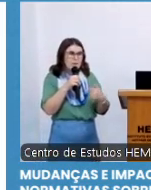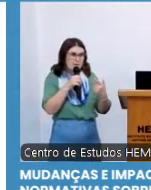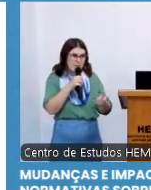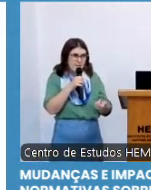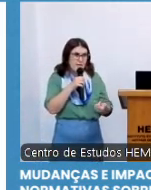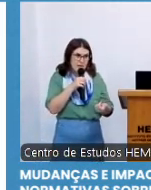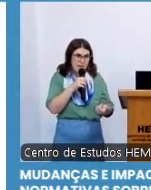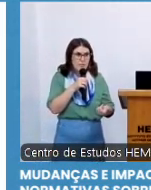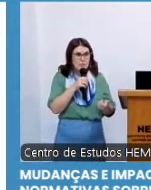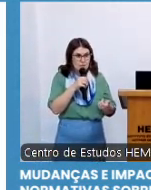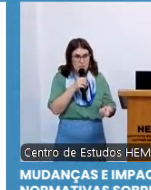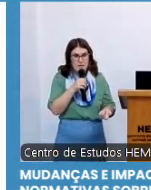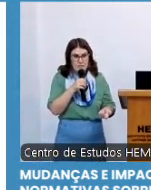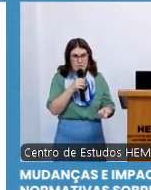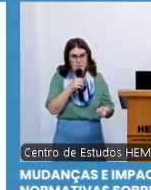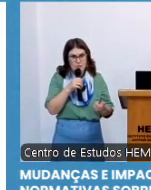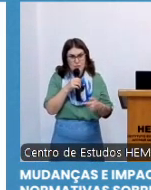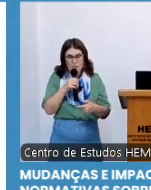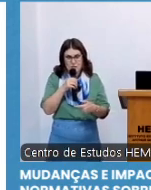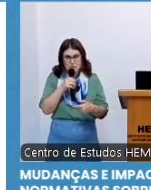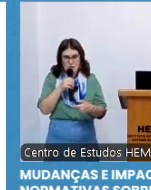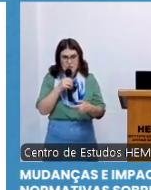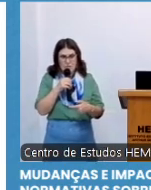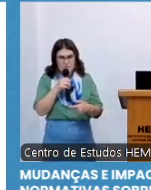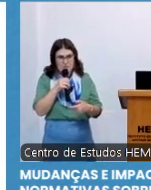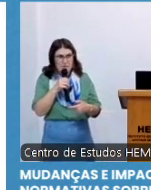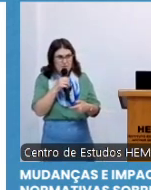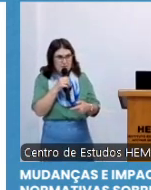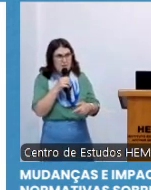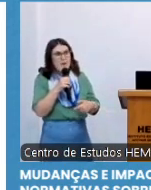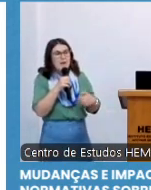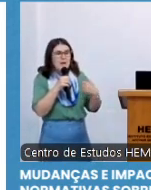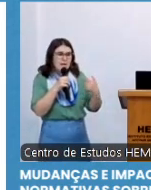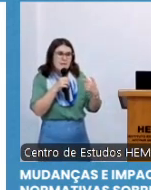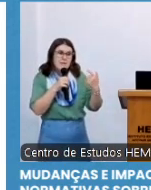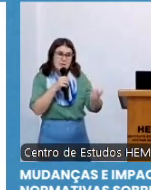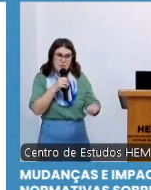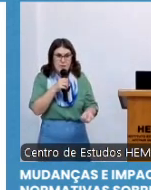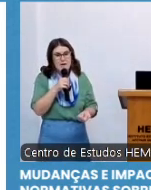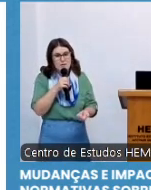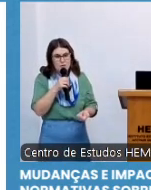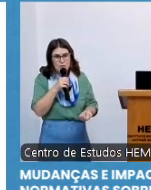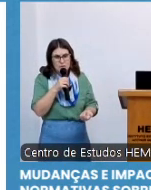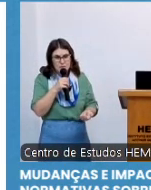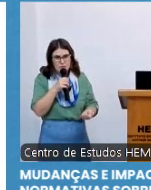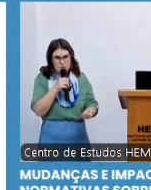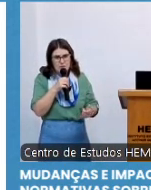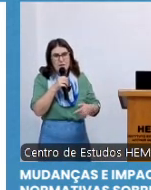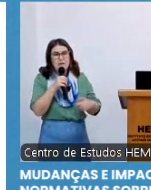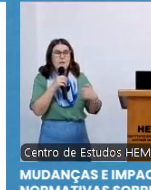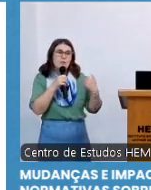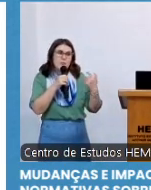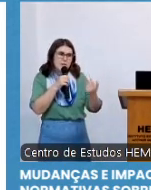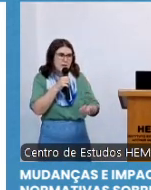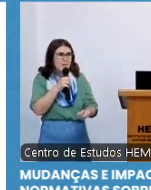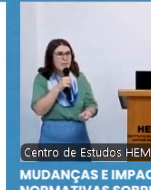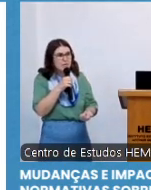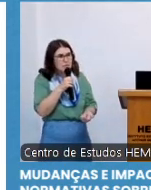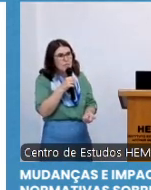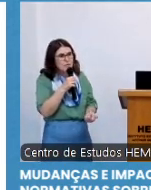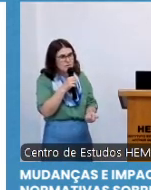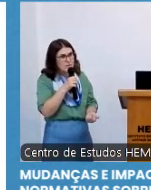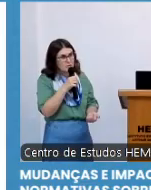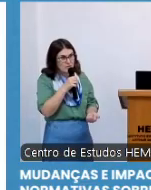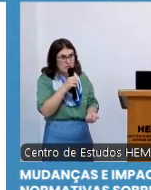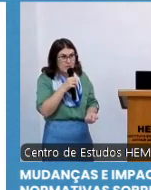o credenciamento dos membros do Comitê de Ética em Pesquisa esse certificado de boas práticas clínicas ou um